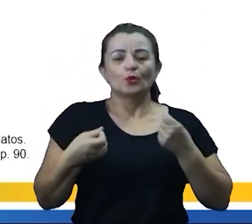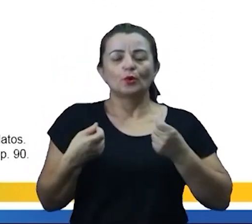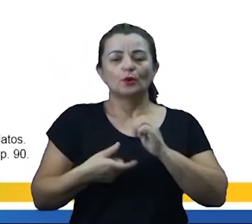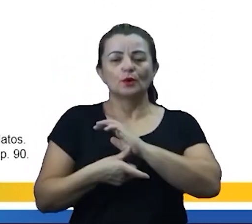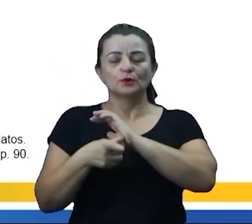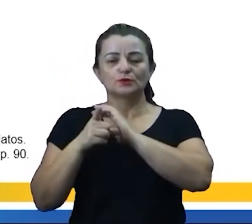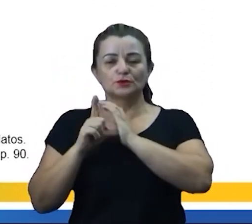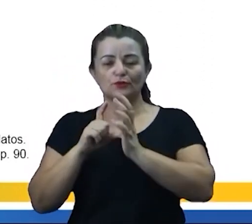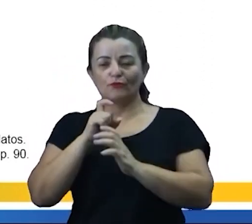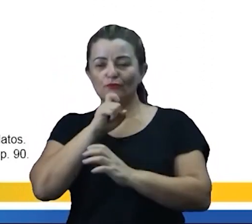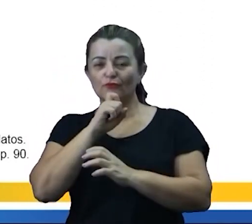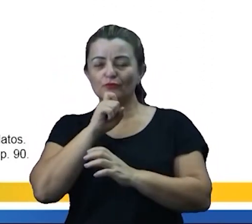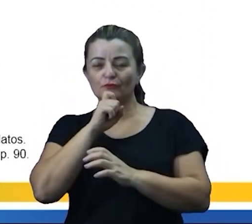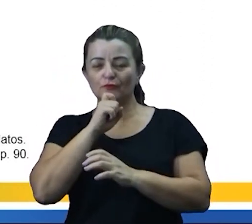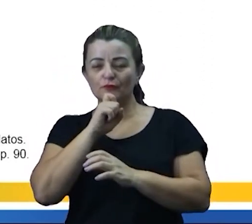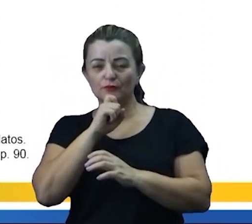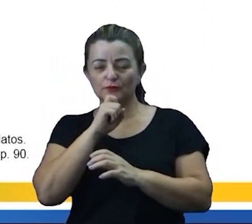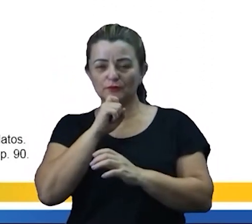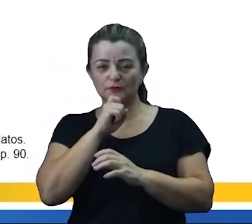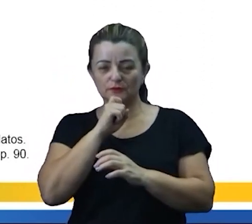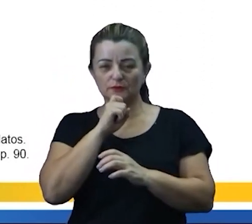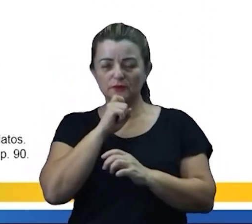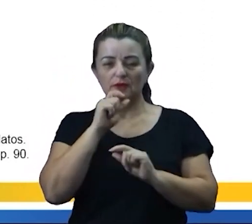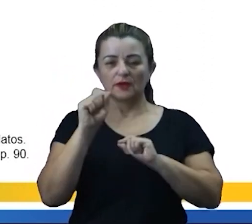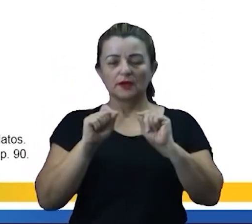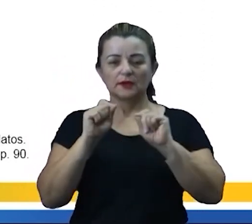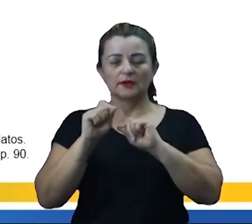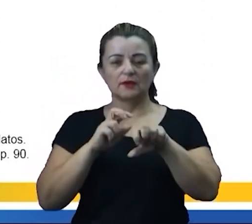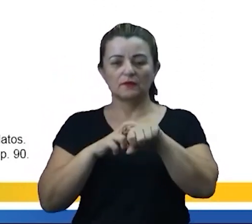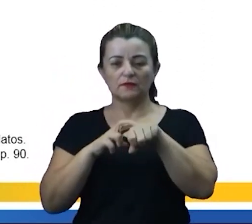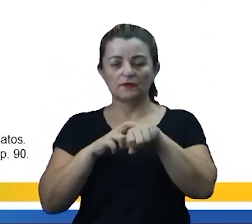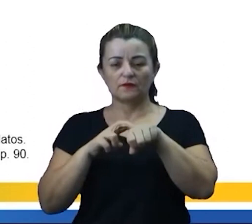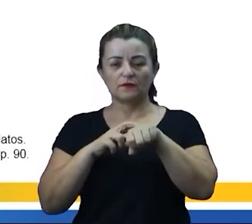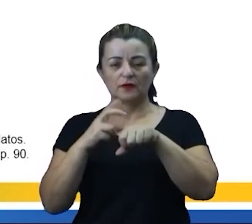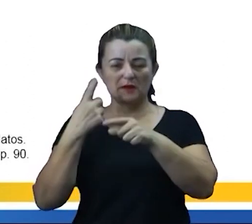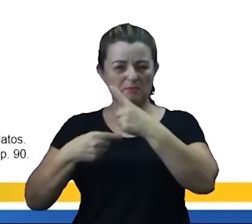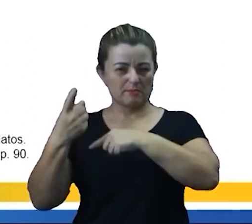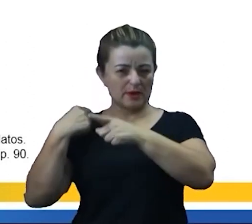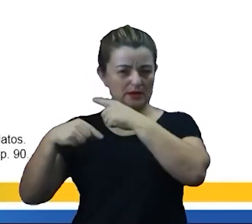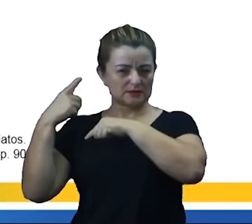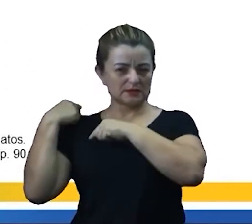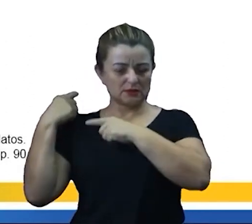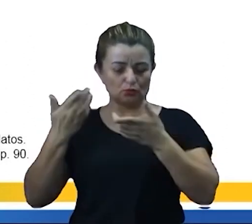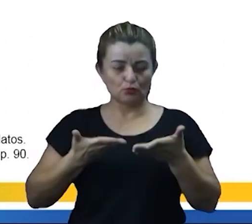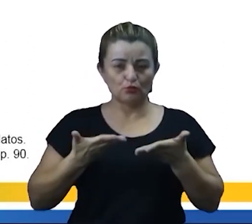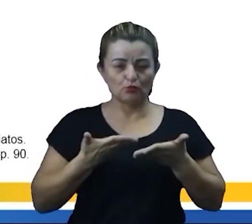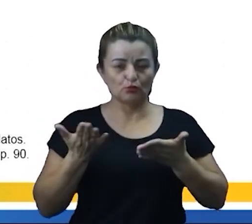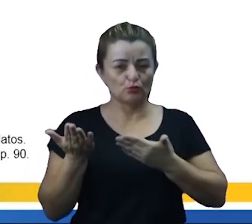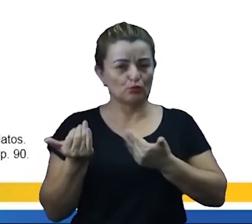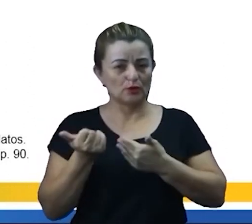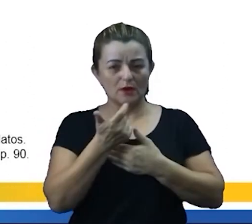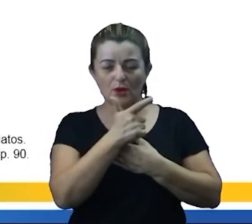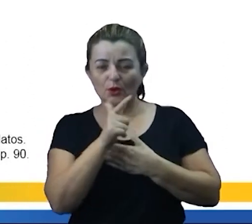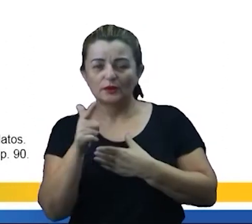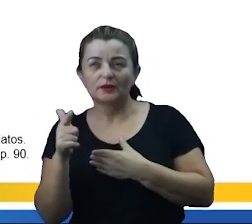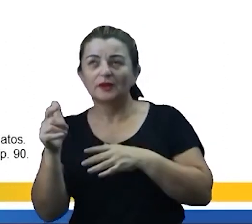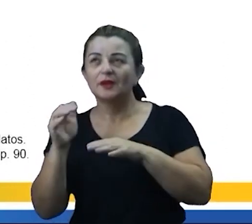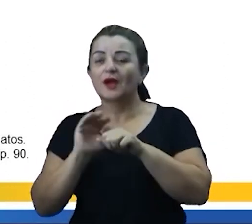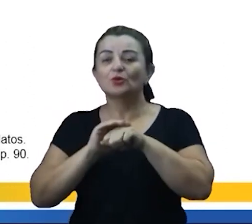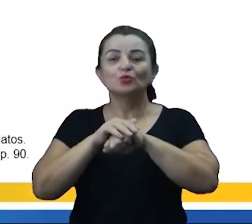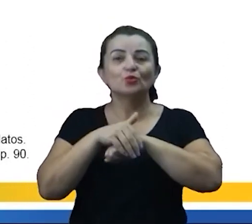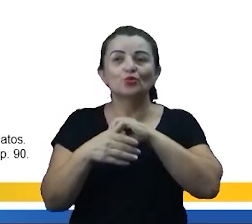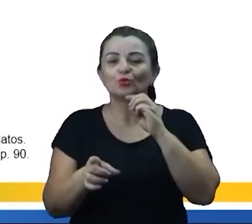da maduridade, tronco deixe despido que é verdura. Que passado o zenite da mocidade, sem a noite